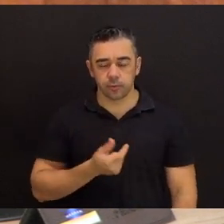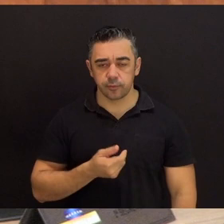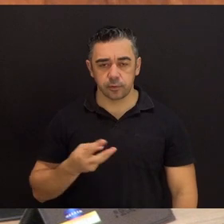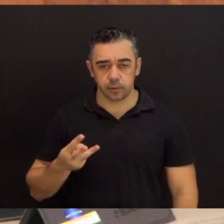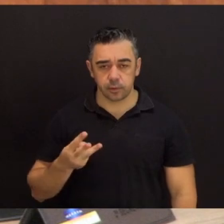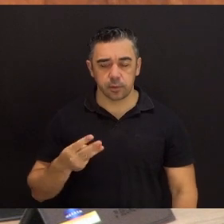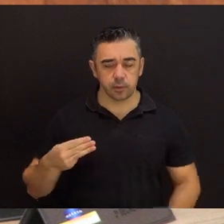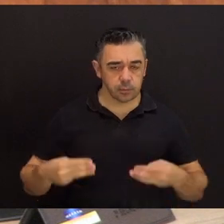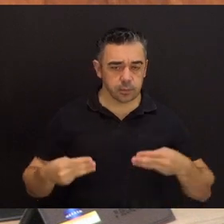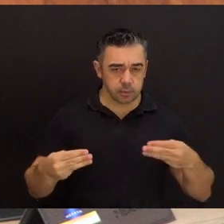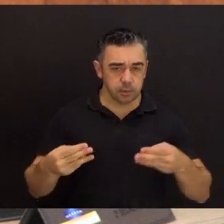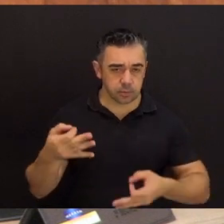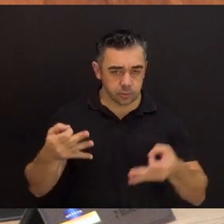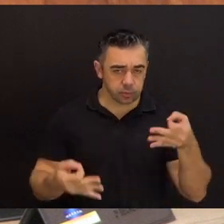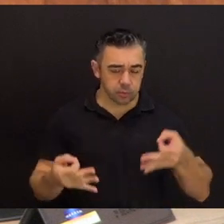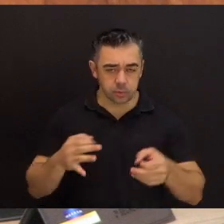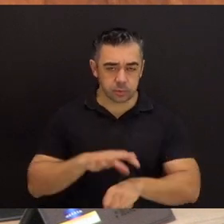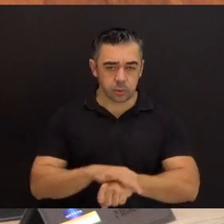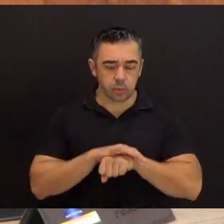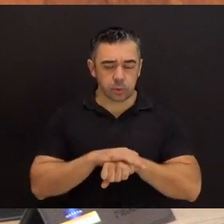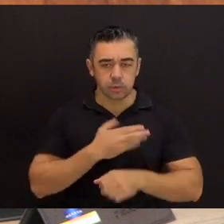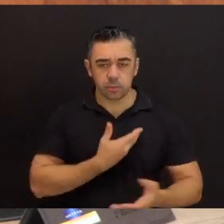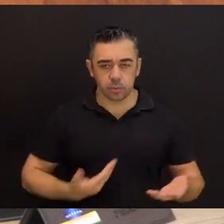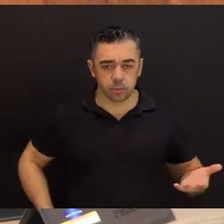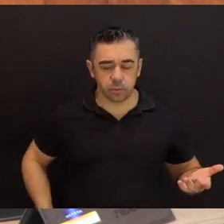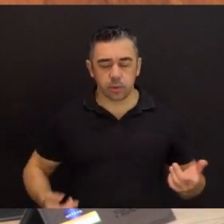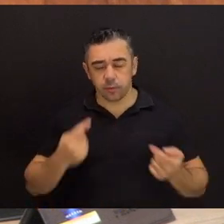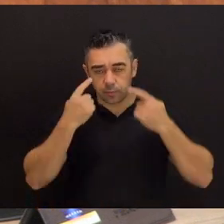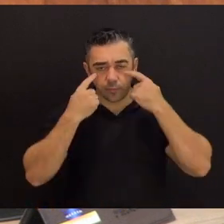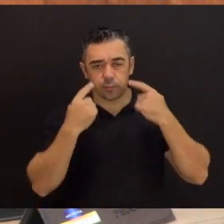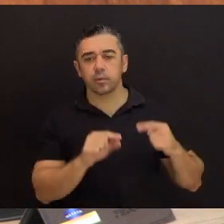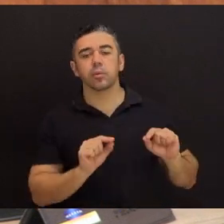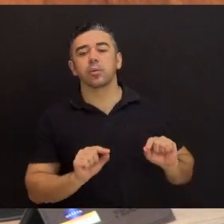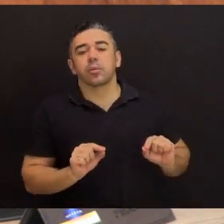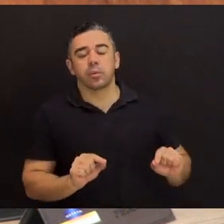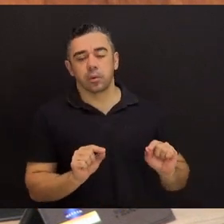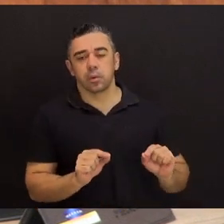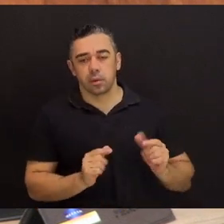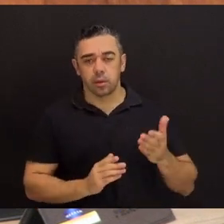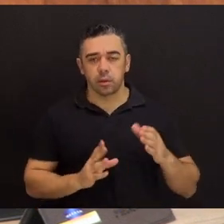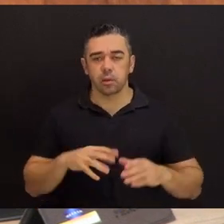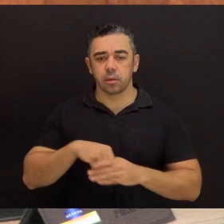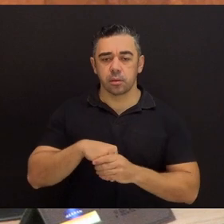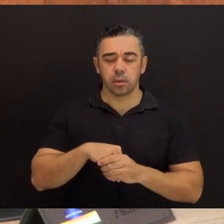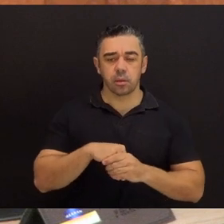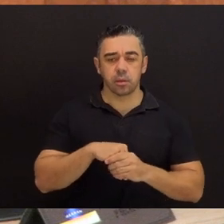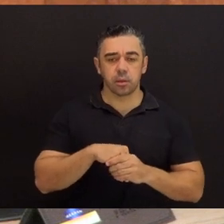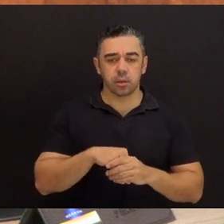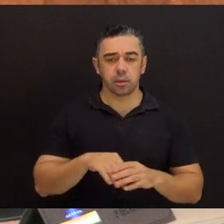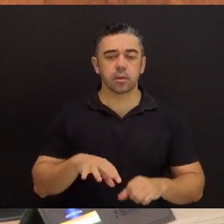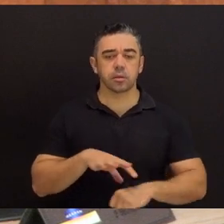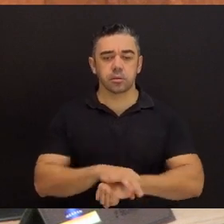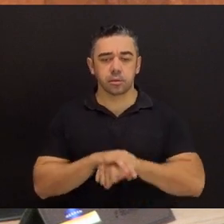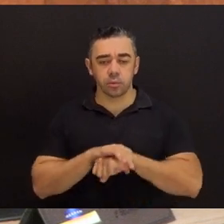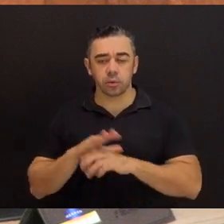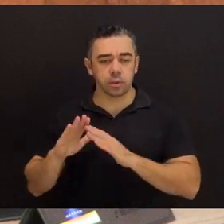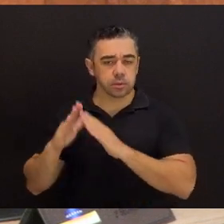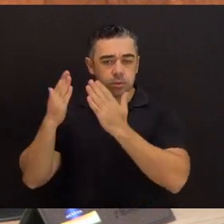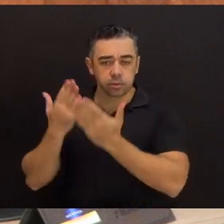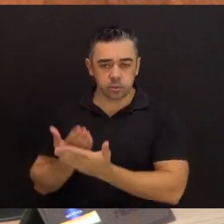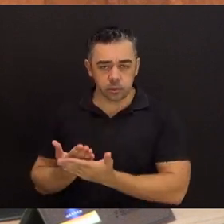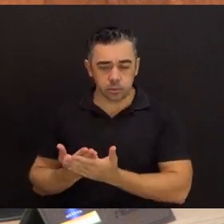Ministério da Justiça e Segurança Pública visando adesão ao programa nacional de segurança nas escolas